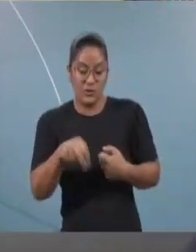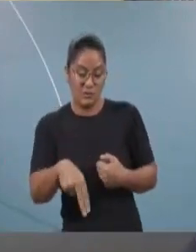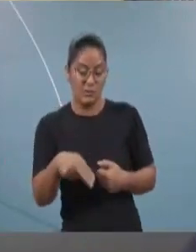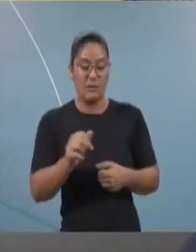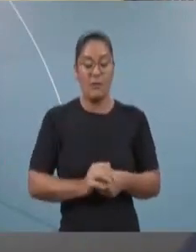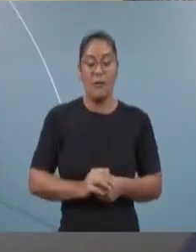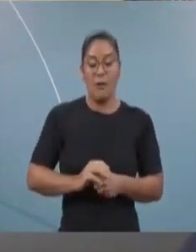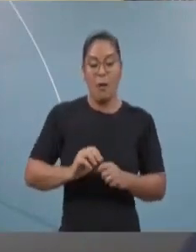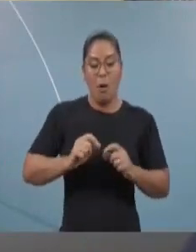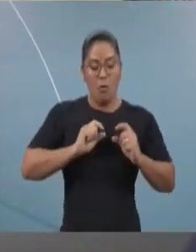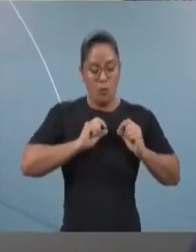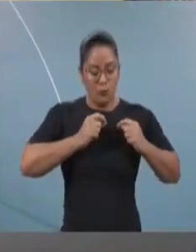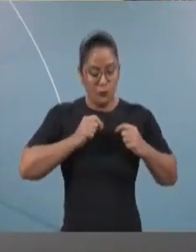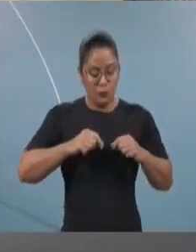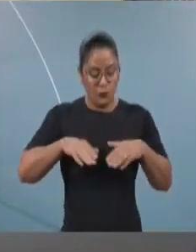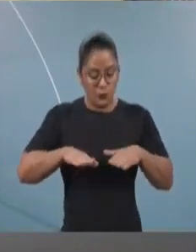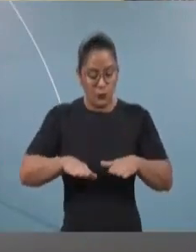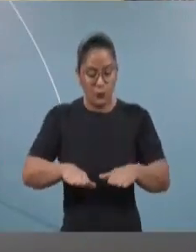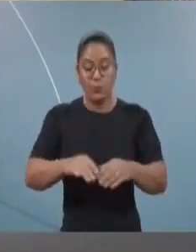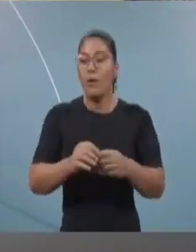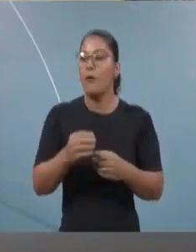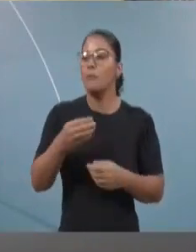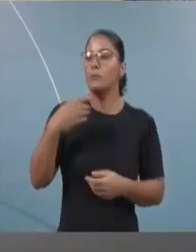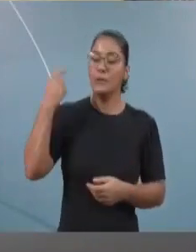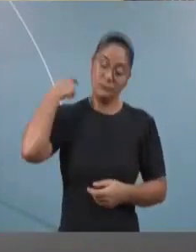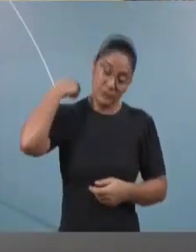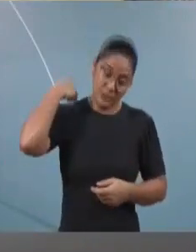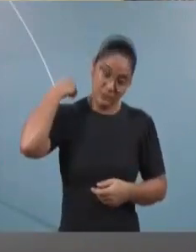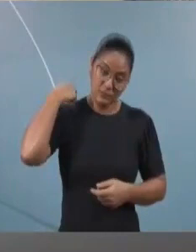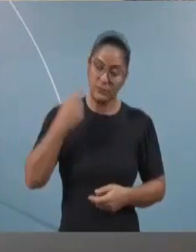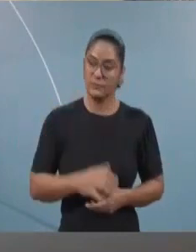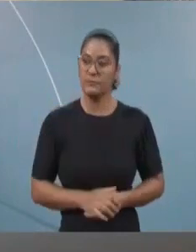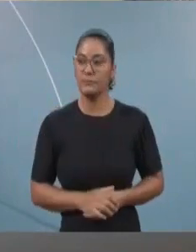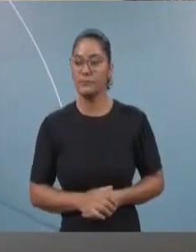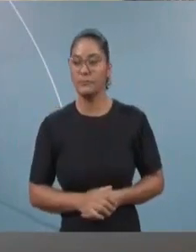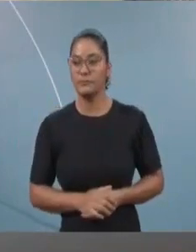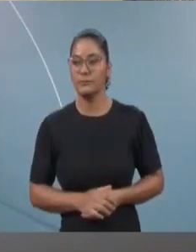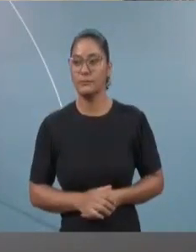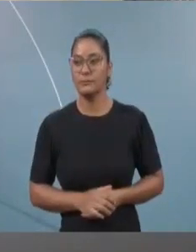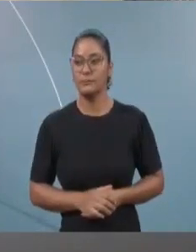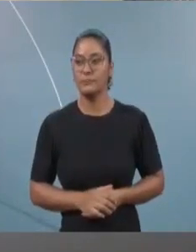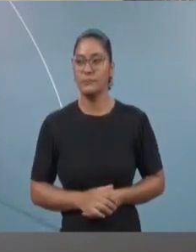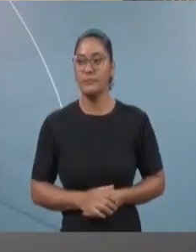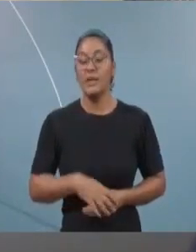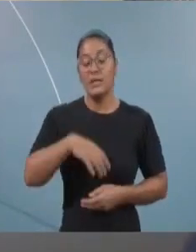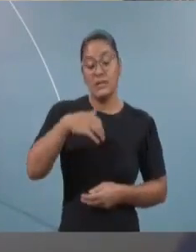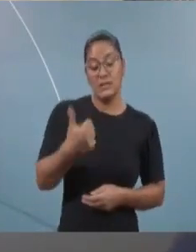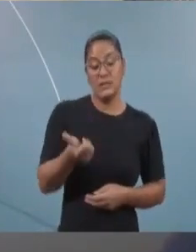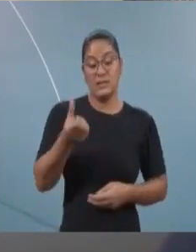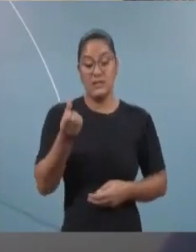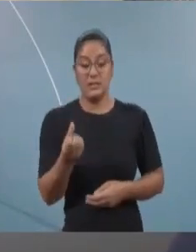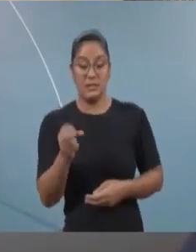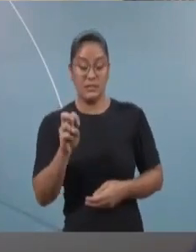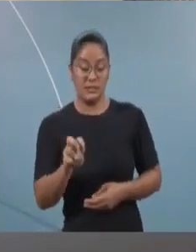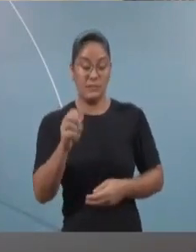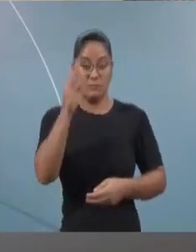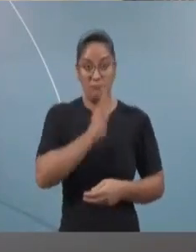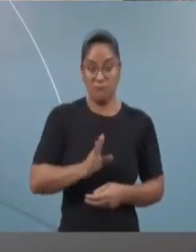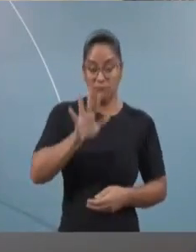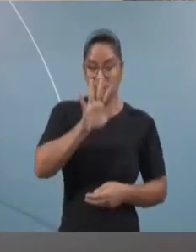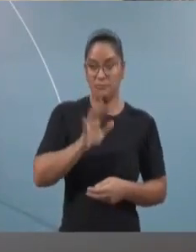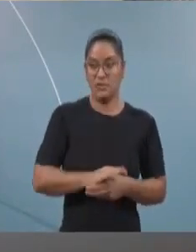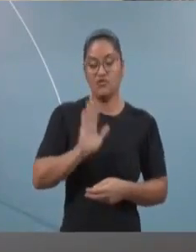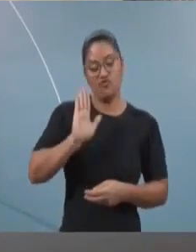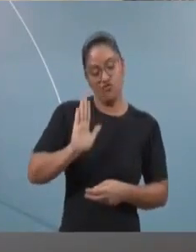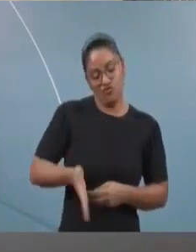bordados artesanais nas costas ao todo 165 brasileiros já estão